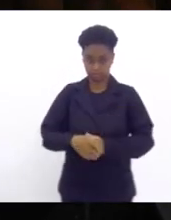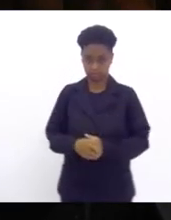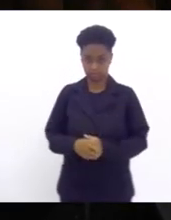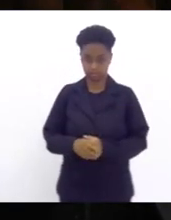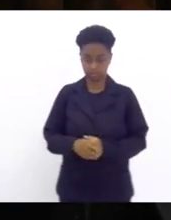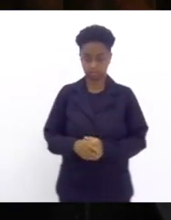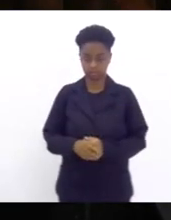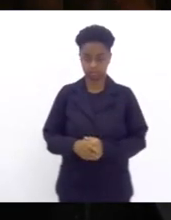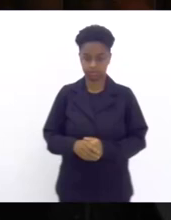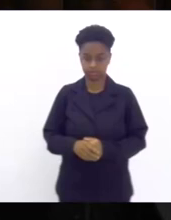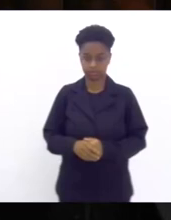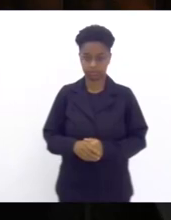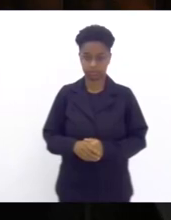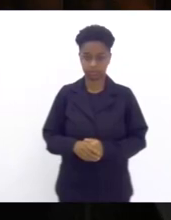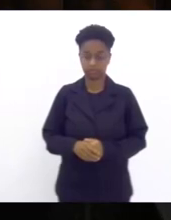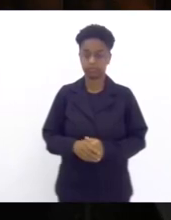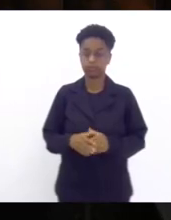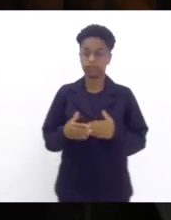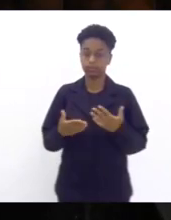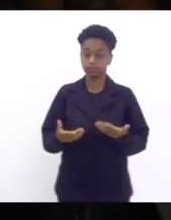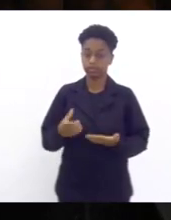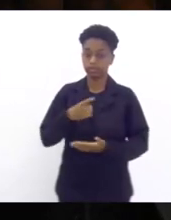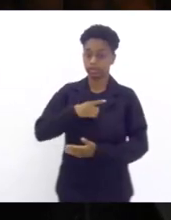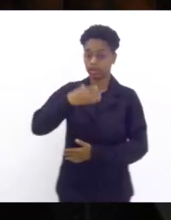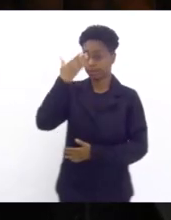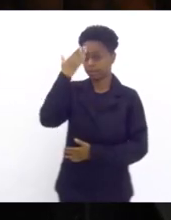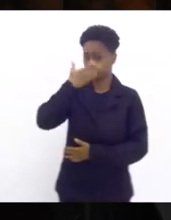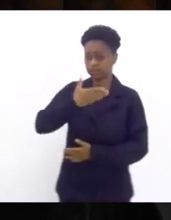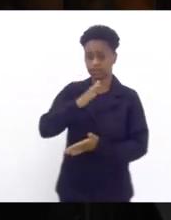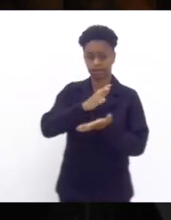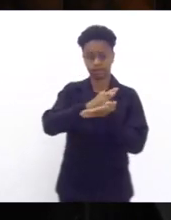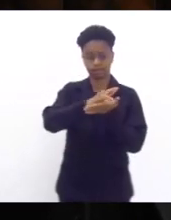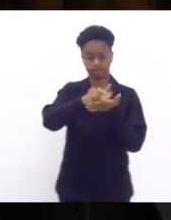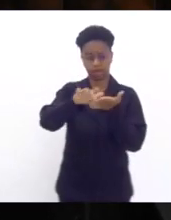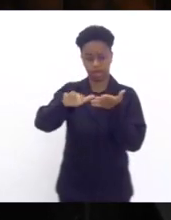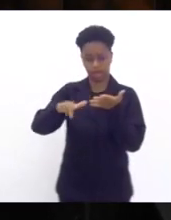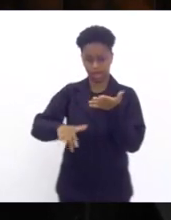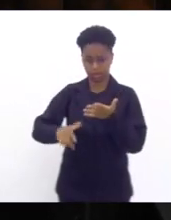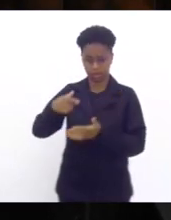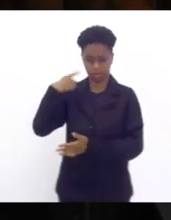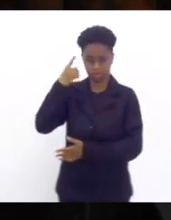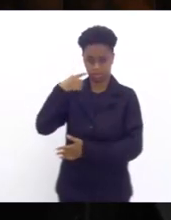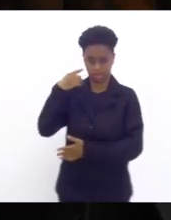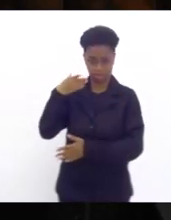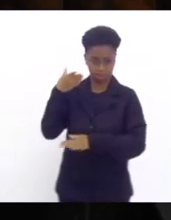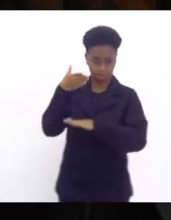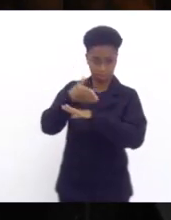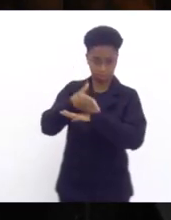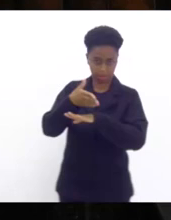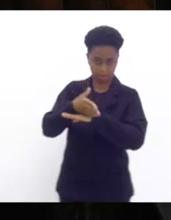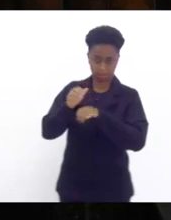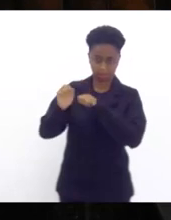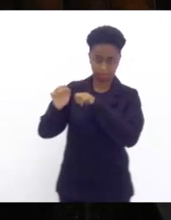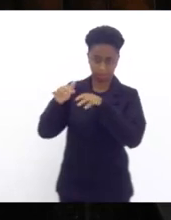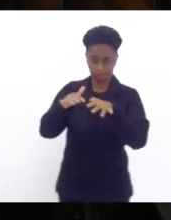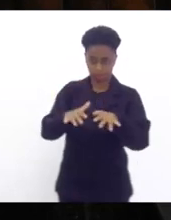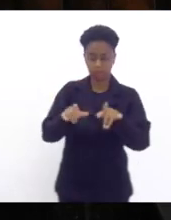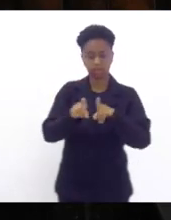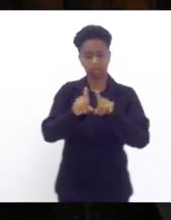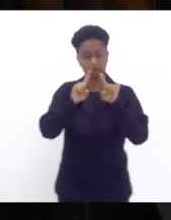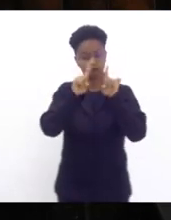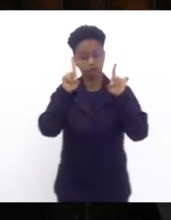tem pesca com a presença de muitos parlamentares e de muitos